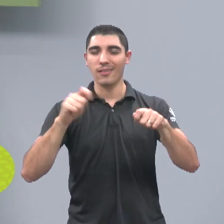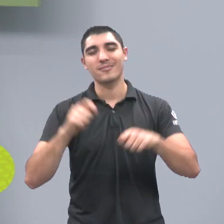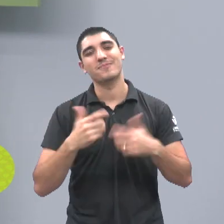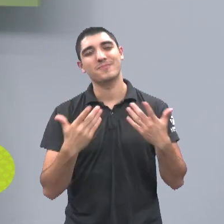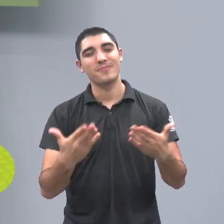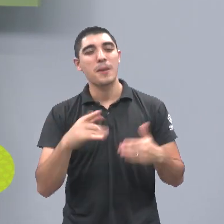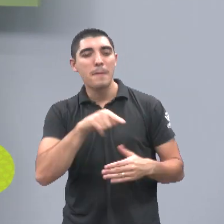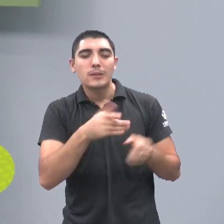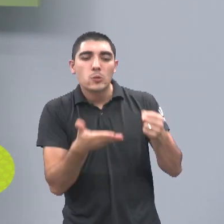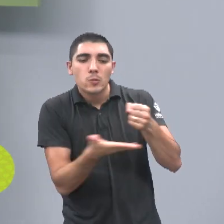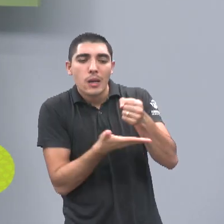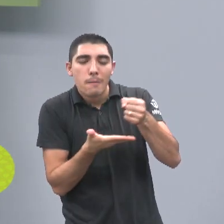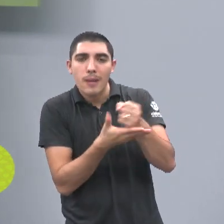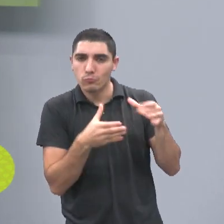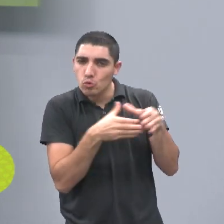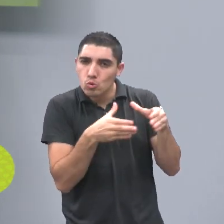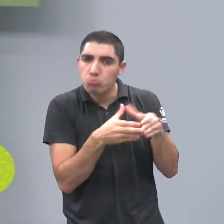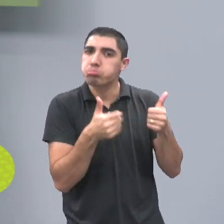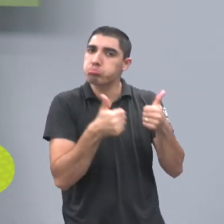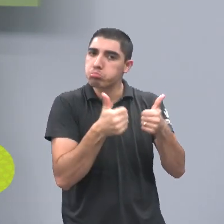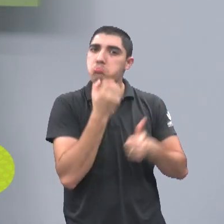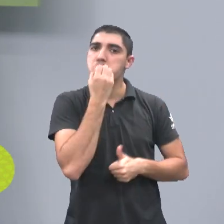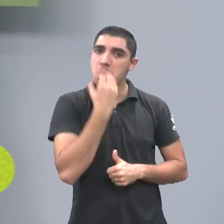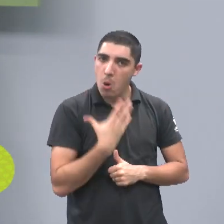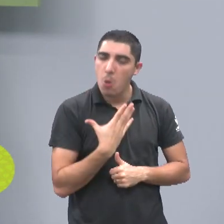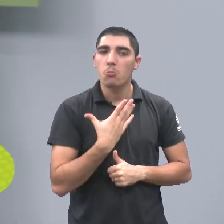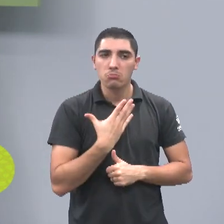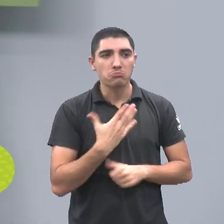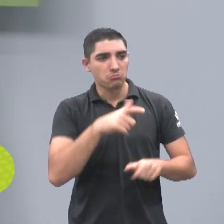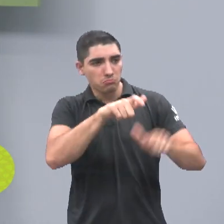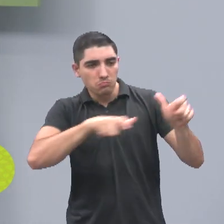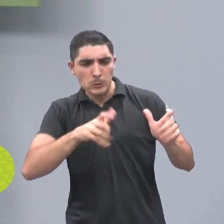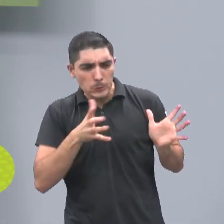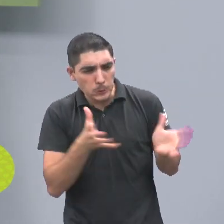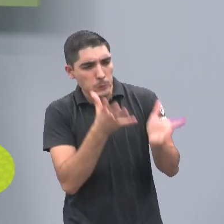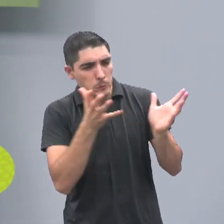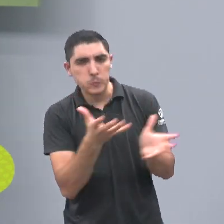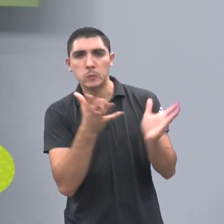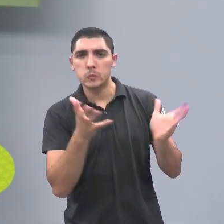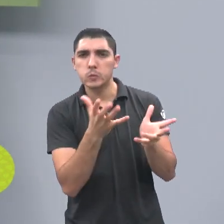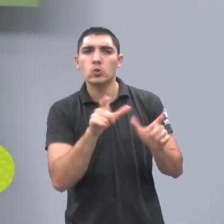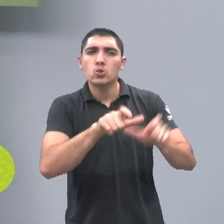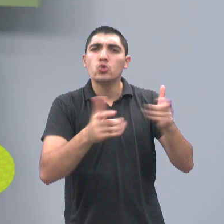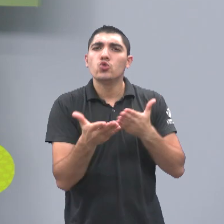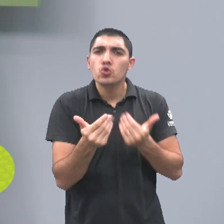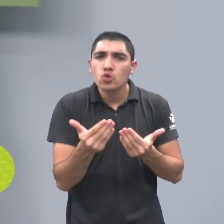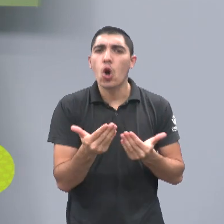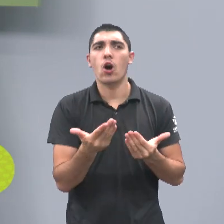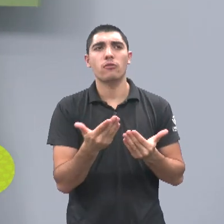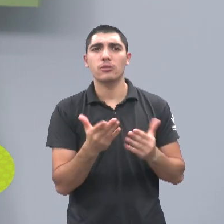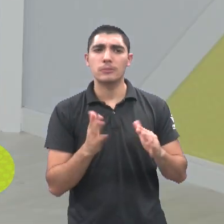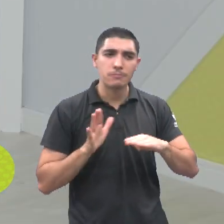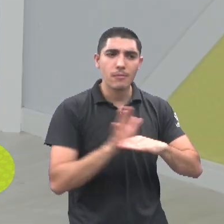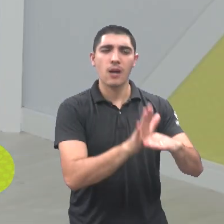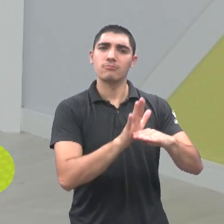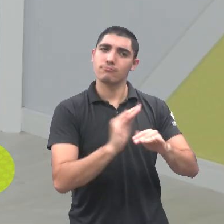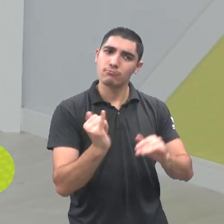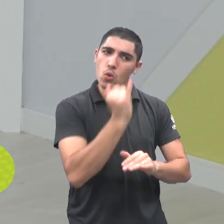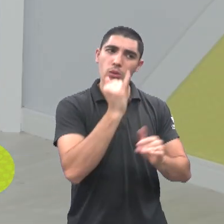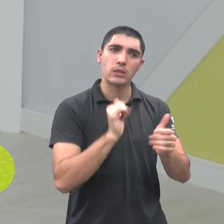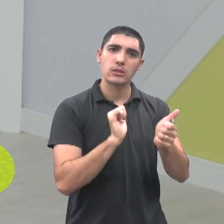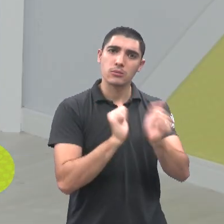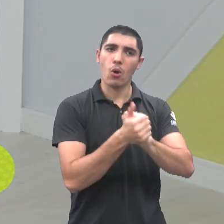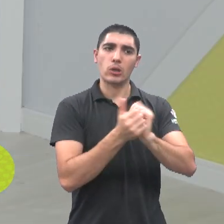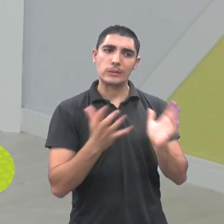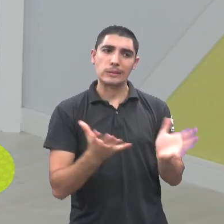categorias de base aí, o Atleta Cidadão, sempre ativando a molecada, incentivando a molecada a praticar esporte. Muito bem. Em breve